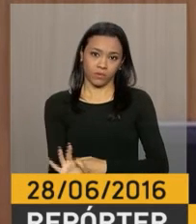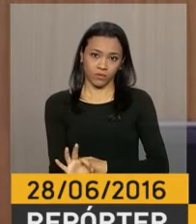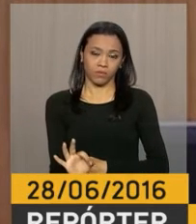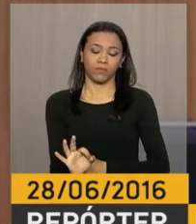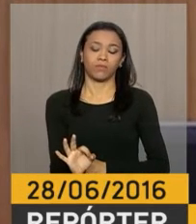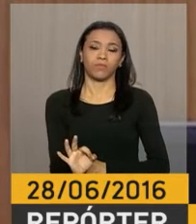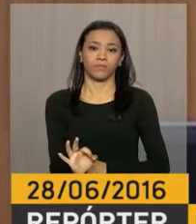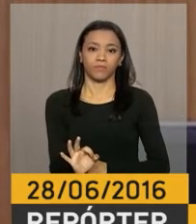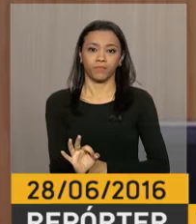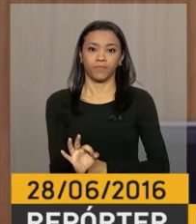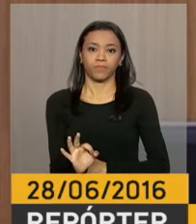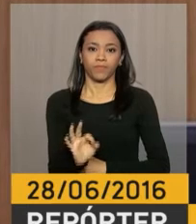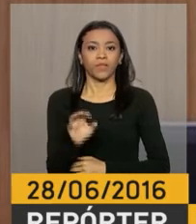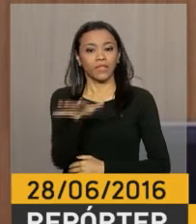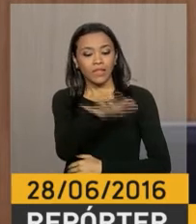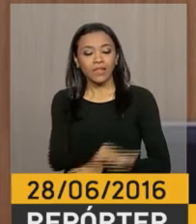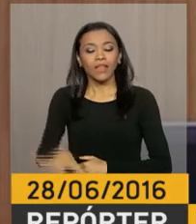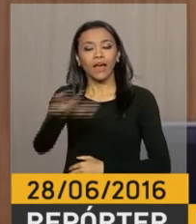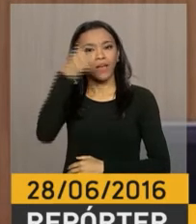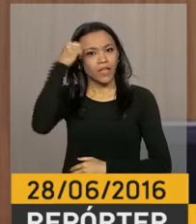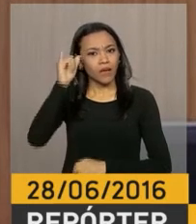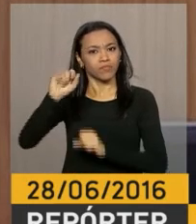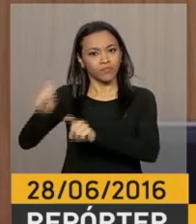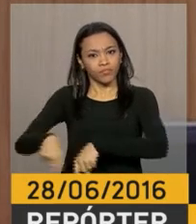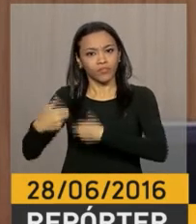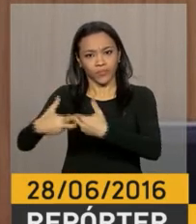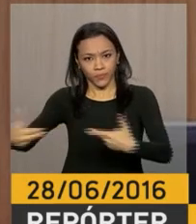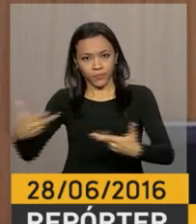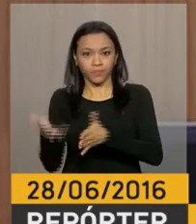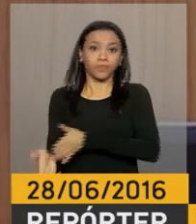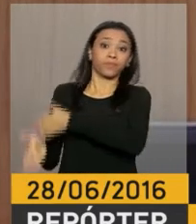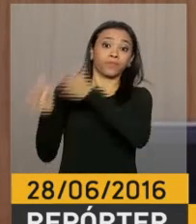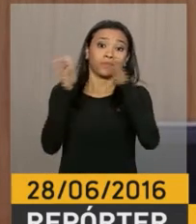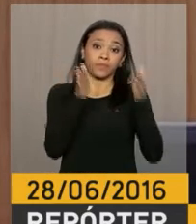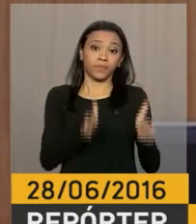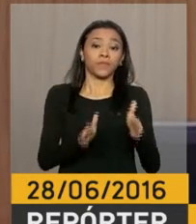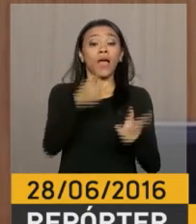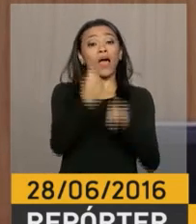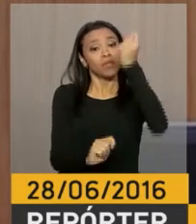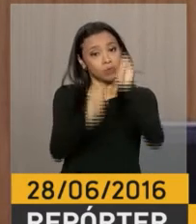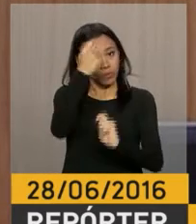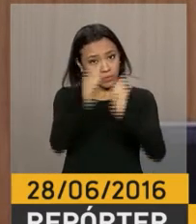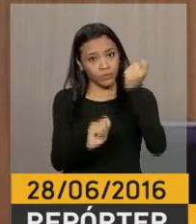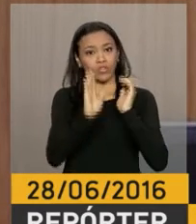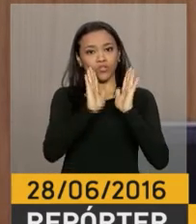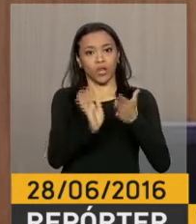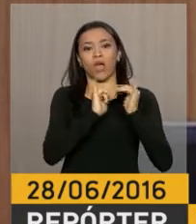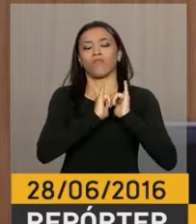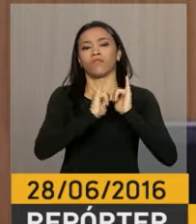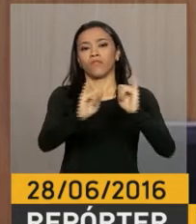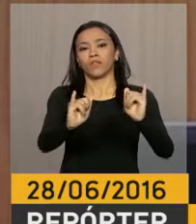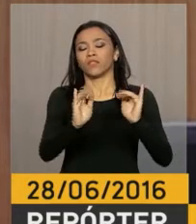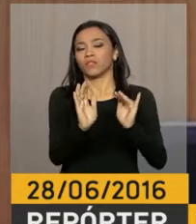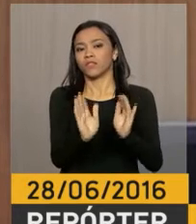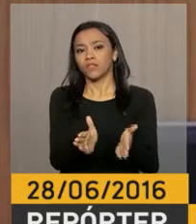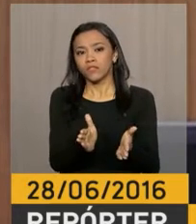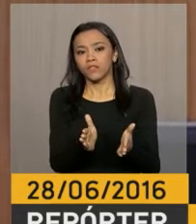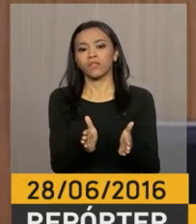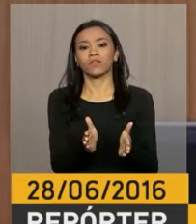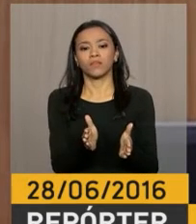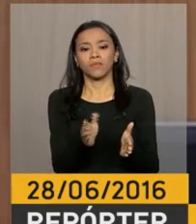para a agropecuária. A indústria, por outro lado, pelas razões que já mencionei, revisada